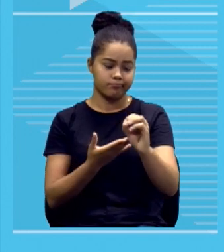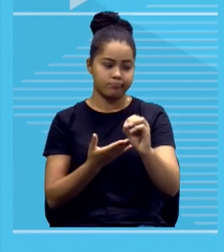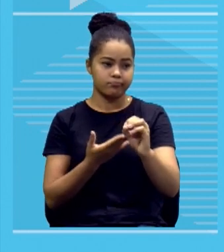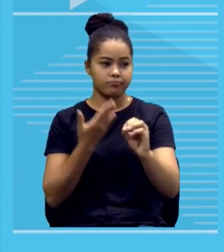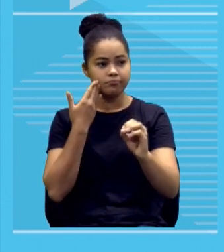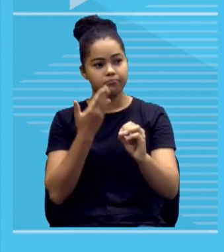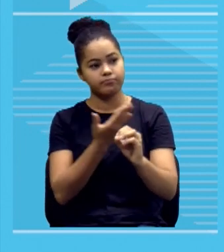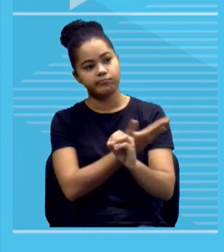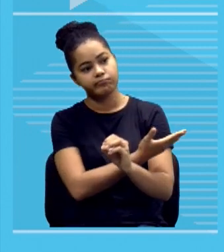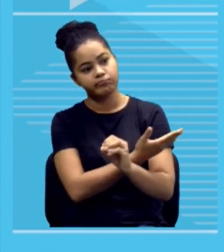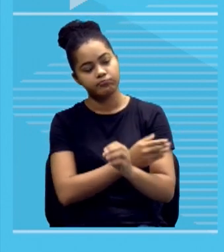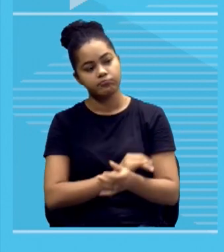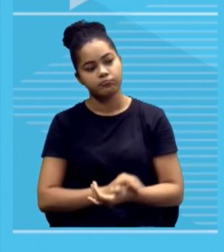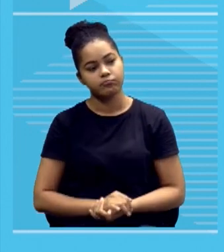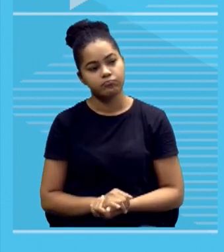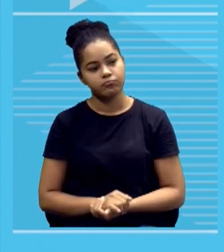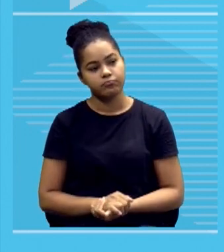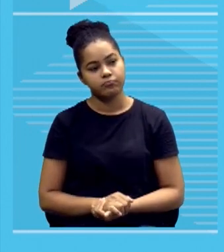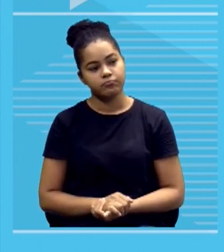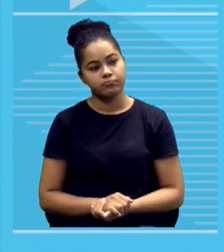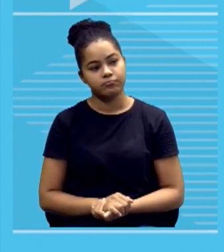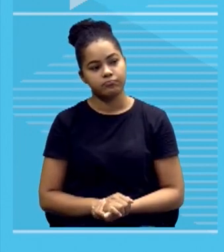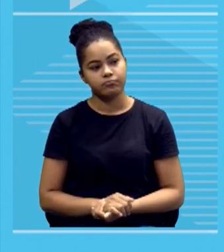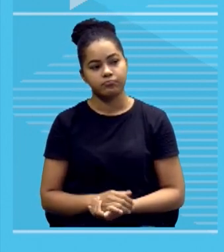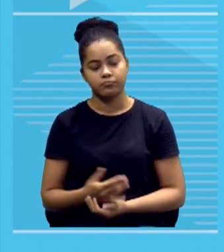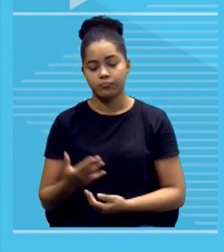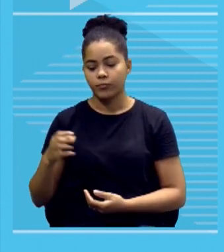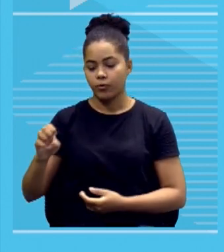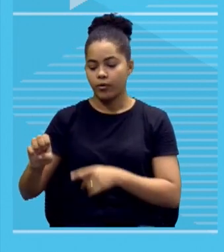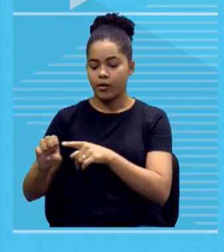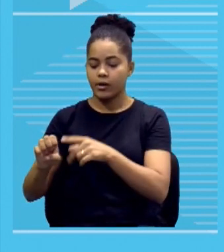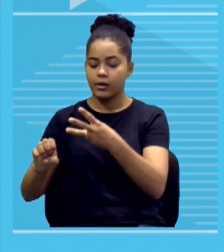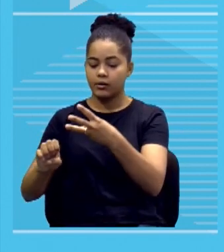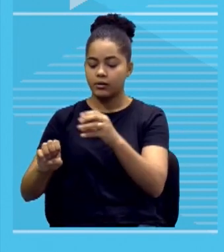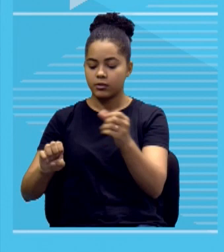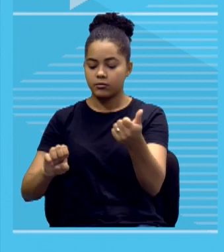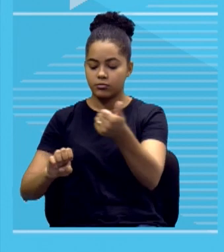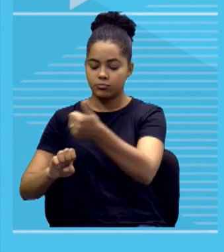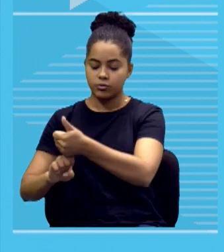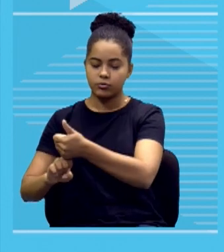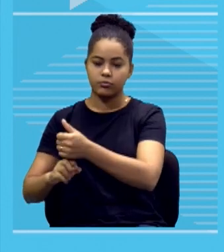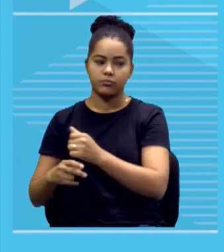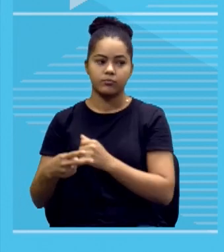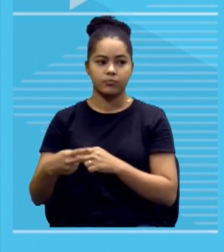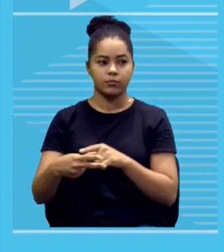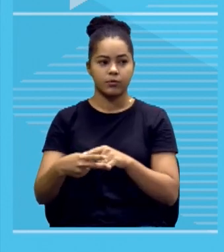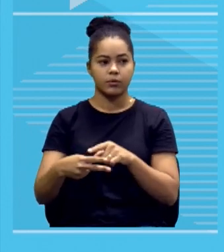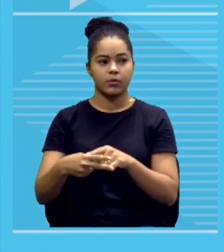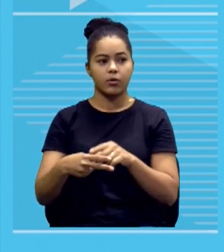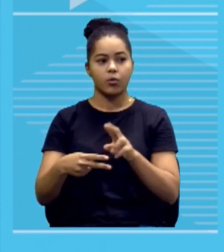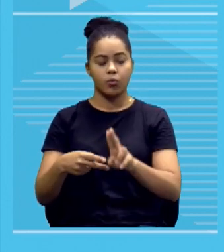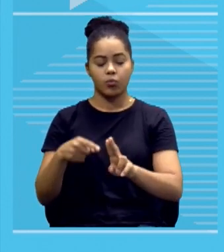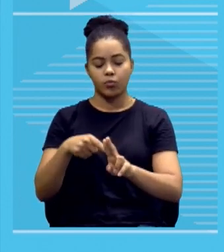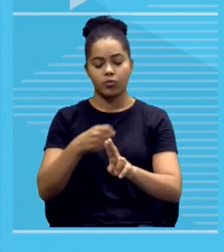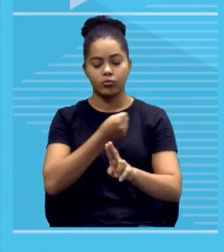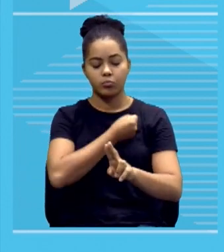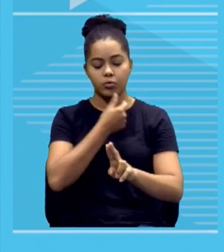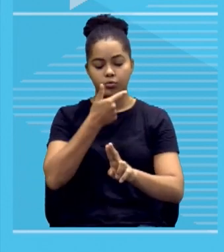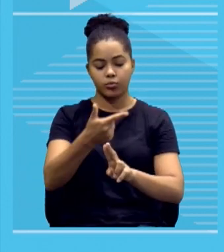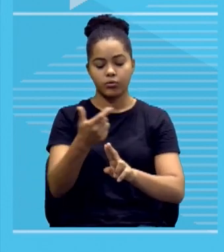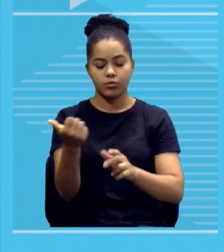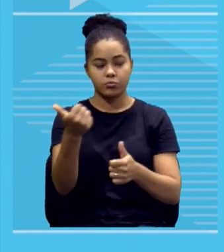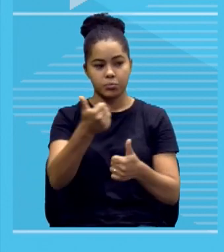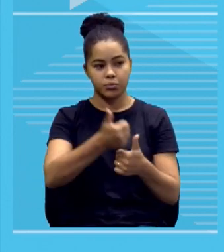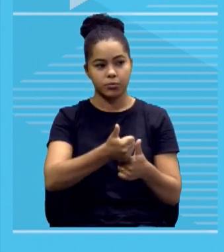minha força eletromotriz vale 30. A minha resistência vale 2. Isso aqui vezes a